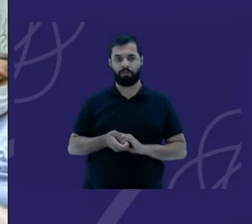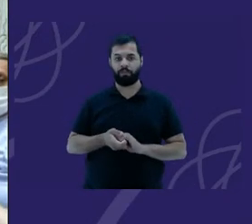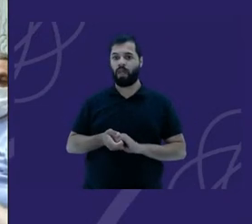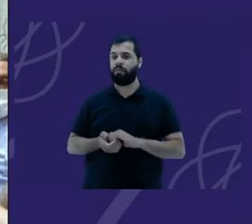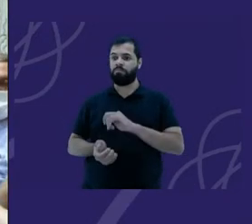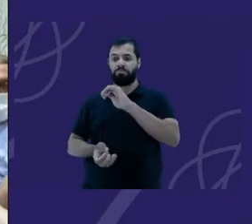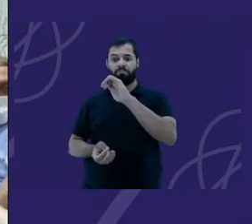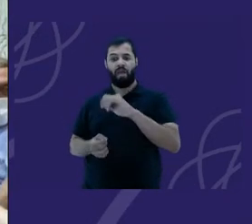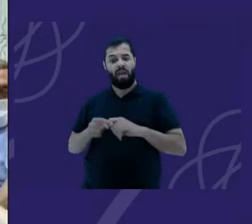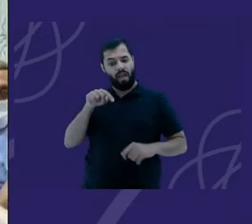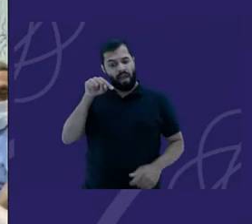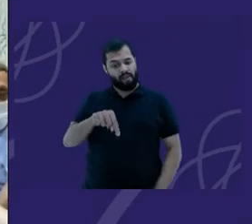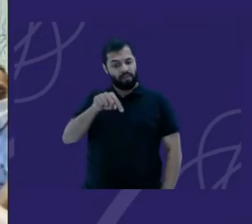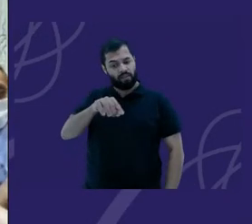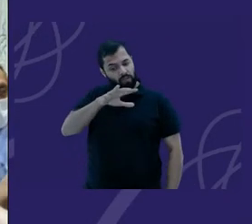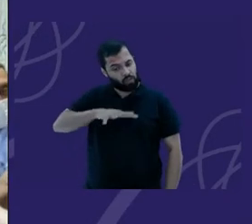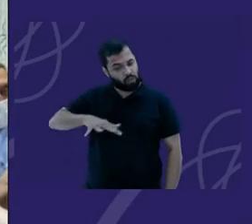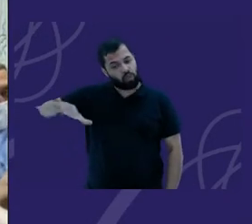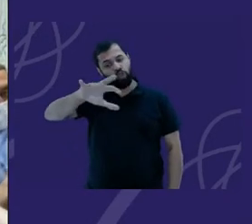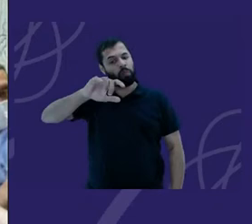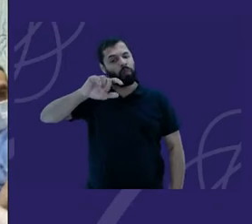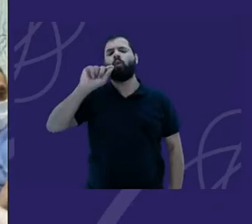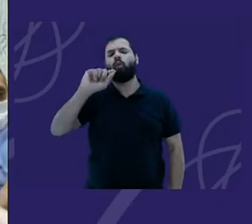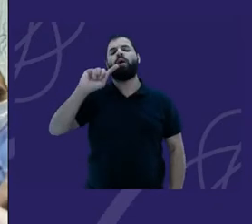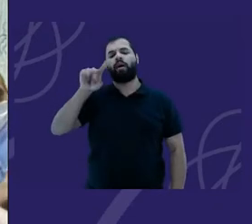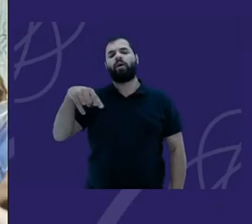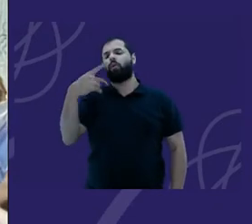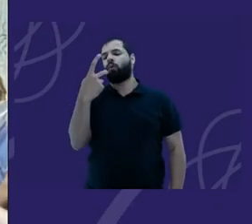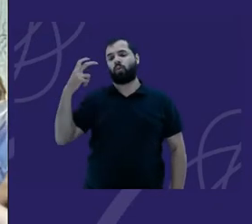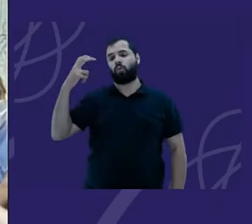espaço um espaço cultural bem